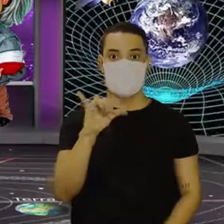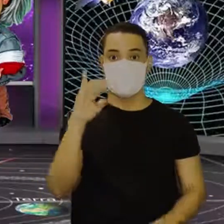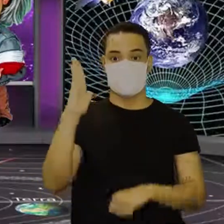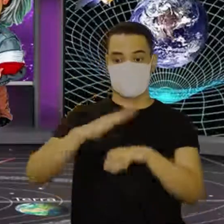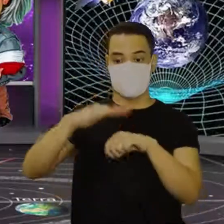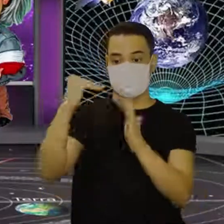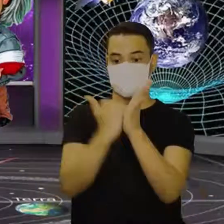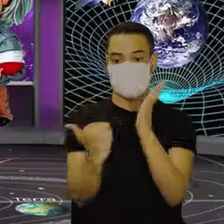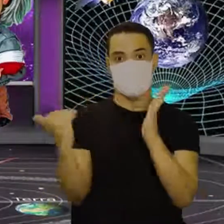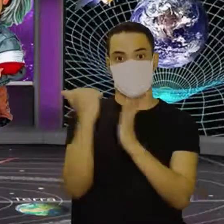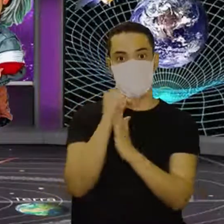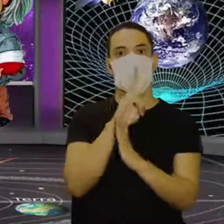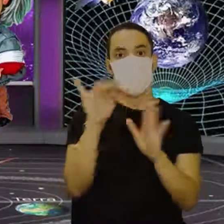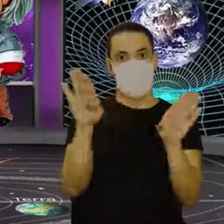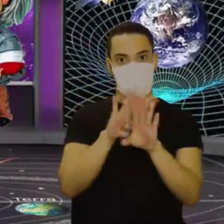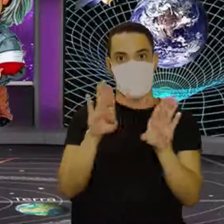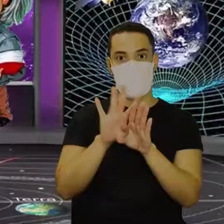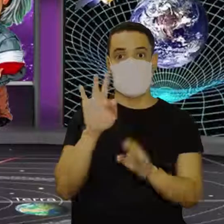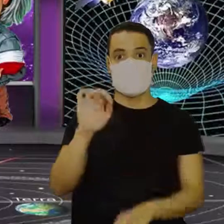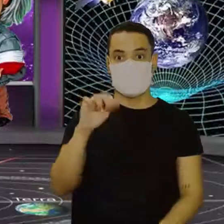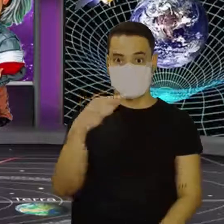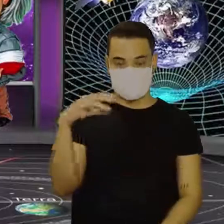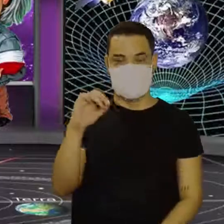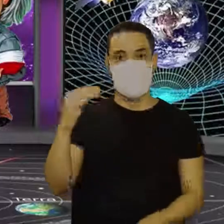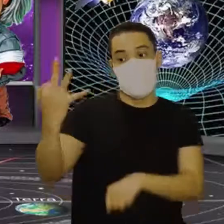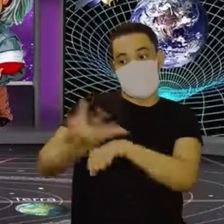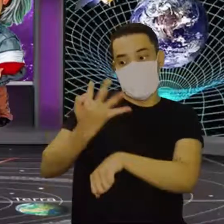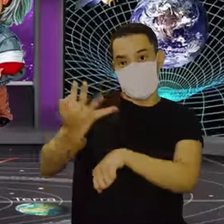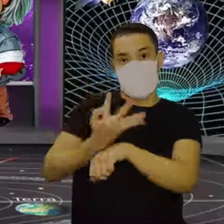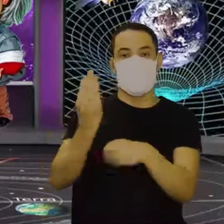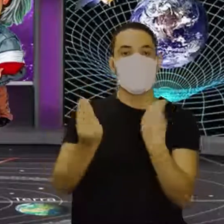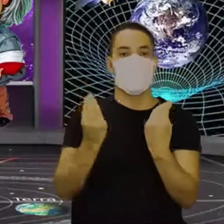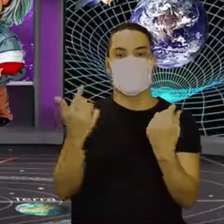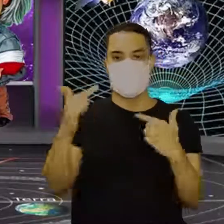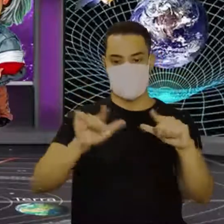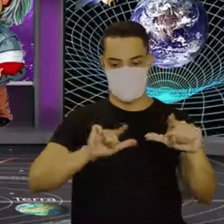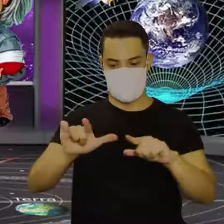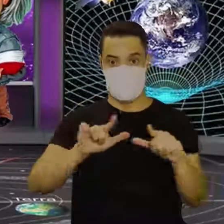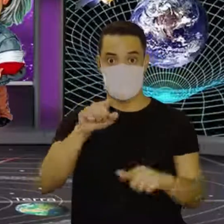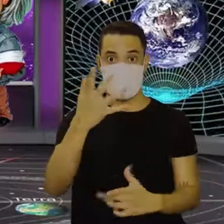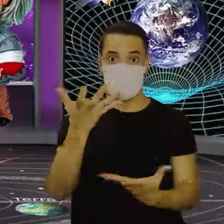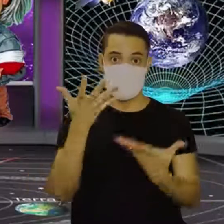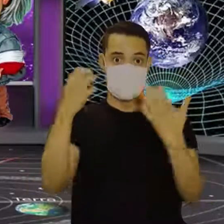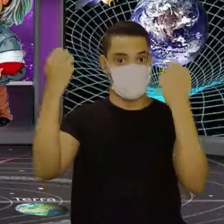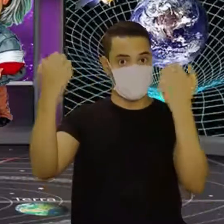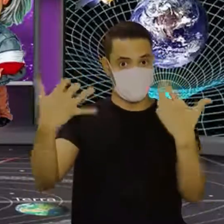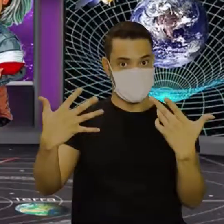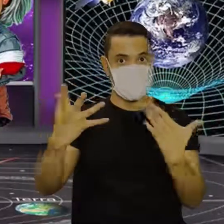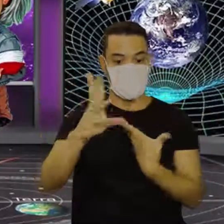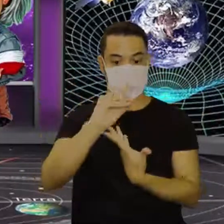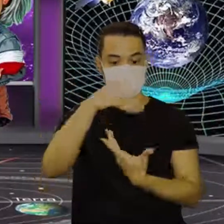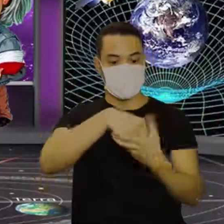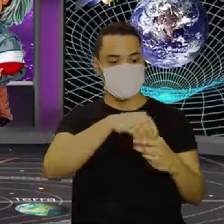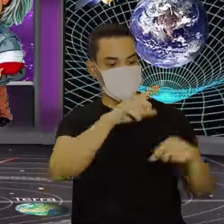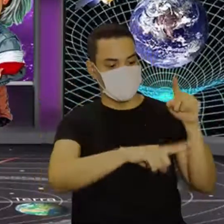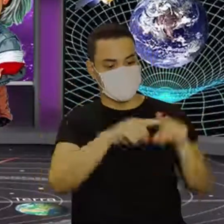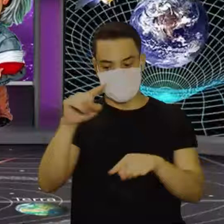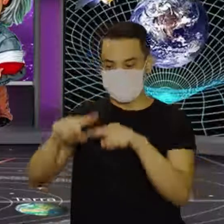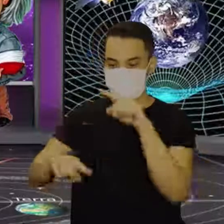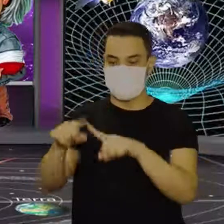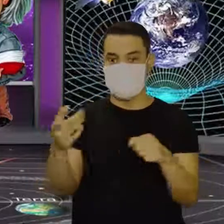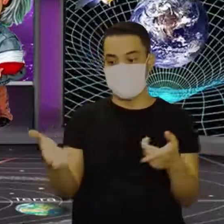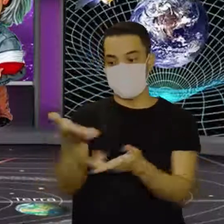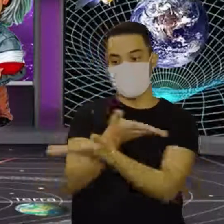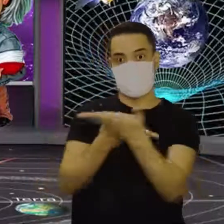maior, você vai aumentar ali a tensão para suportar o trabalho que você está querendo fazer, certo? Dependendo da bateria